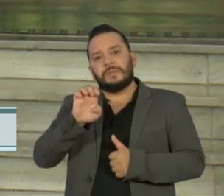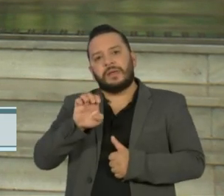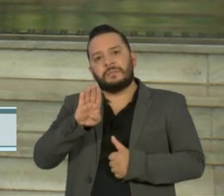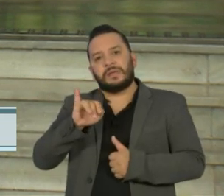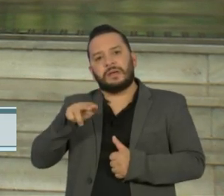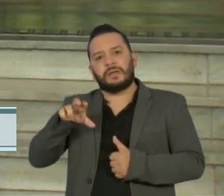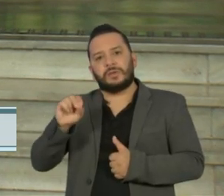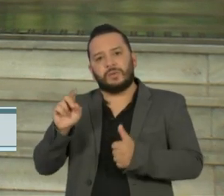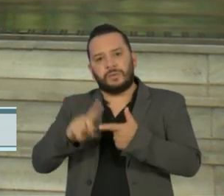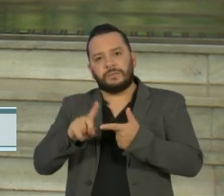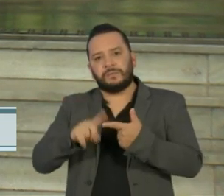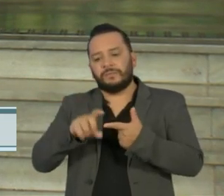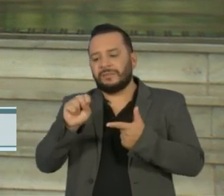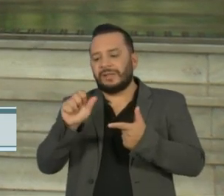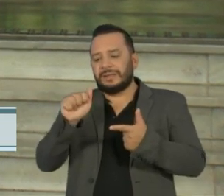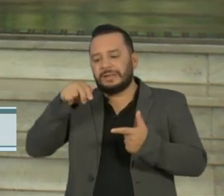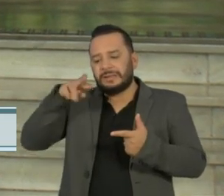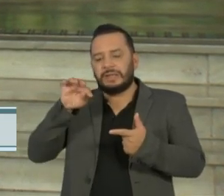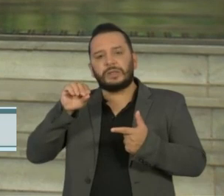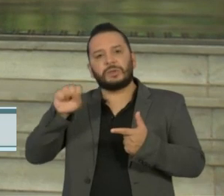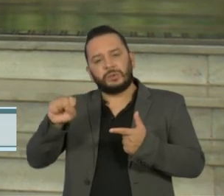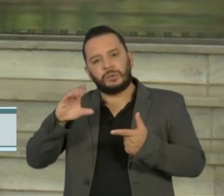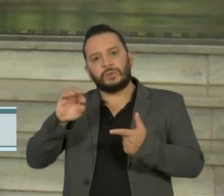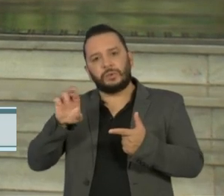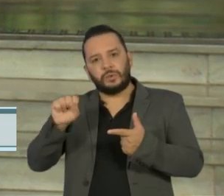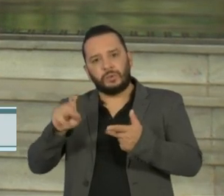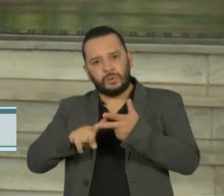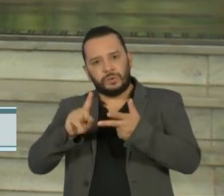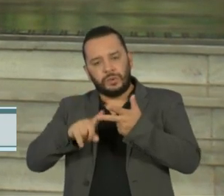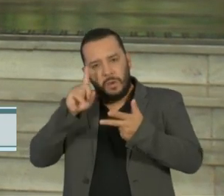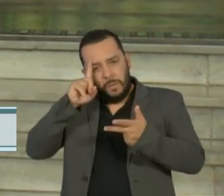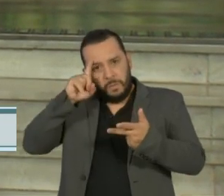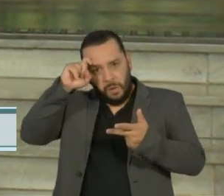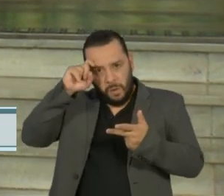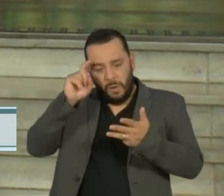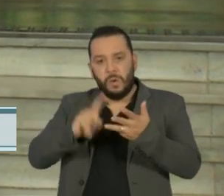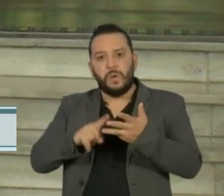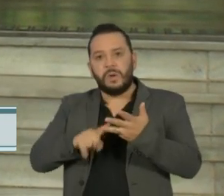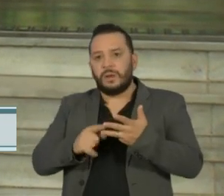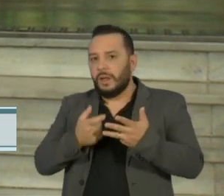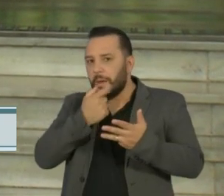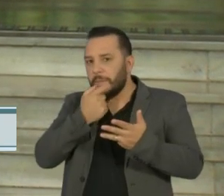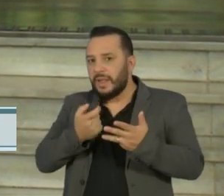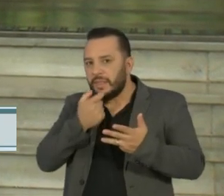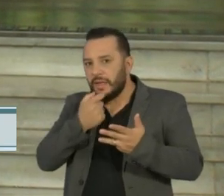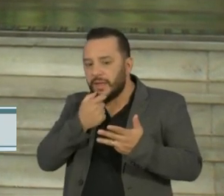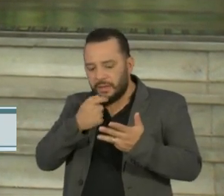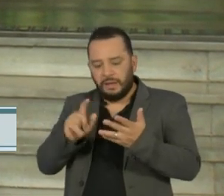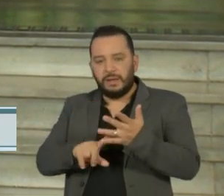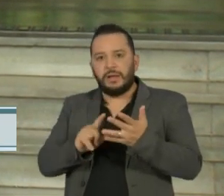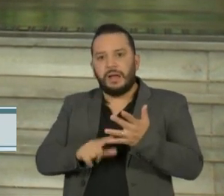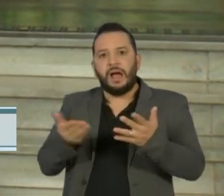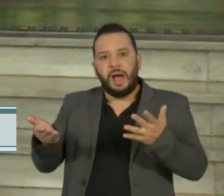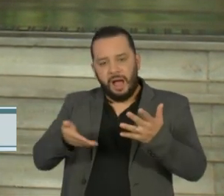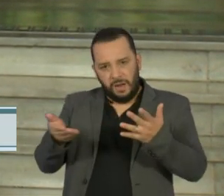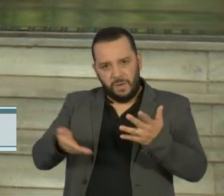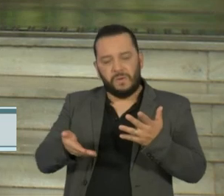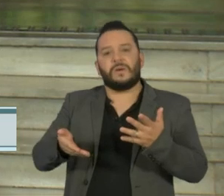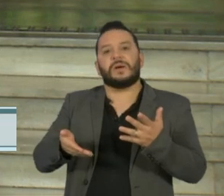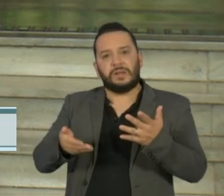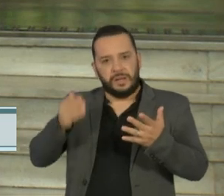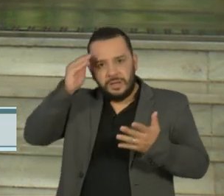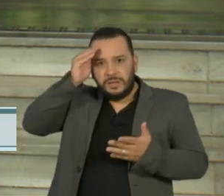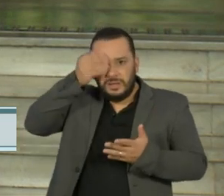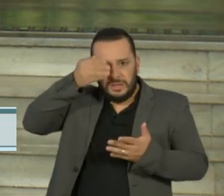Cruz, fez com Sérgio Moro, fez com Luiz Henrique Mandetta e agora fez também